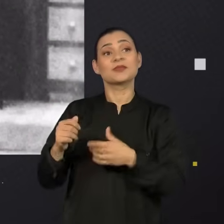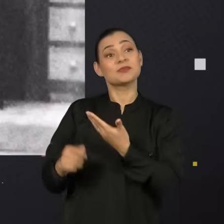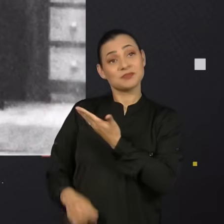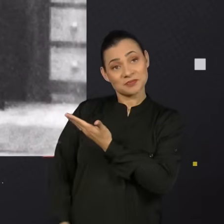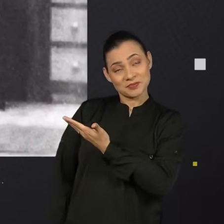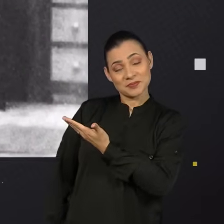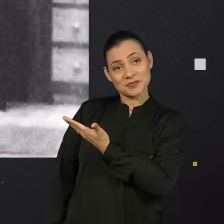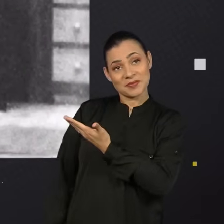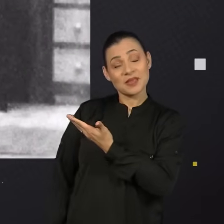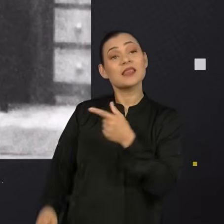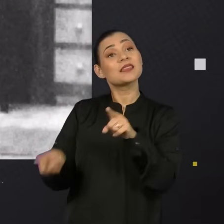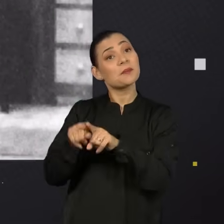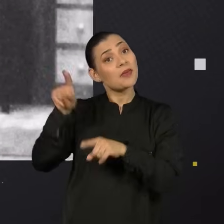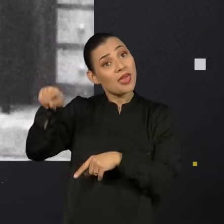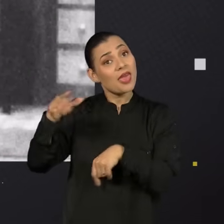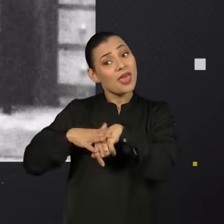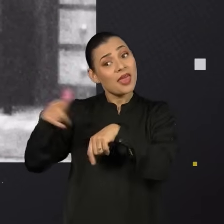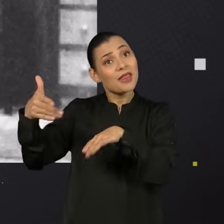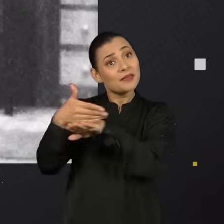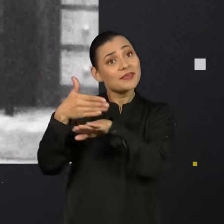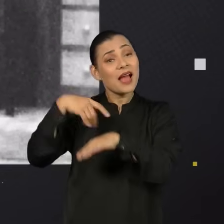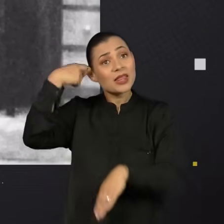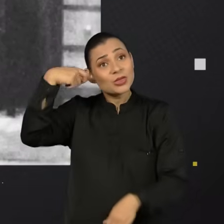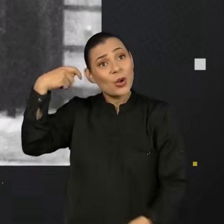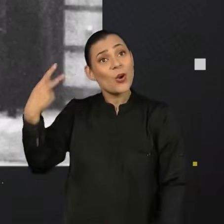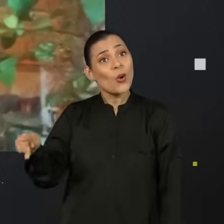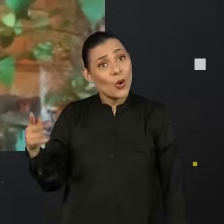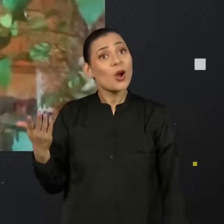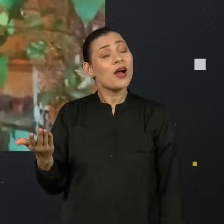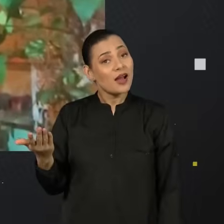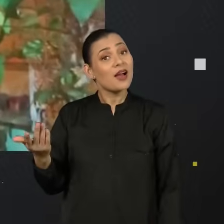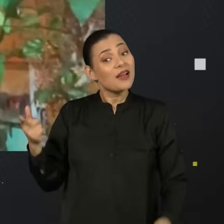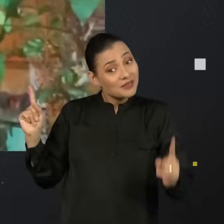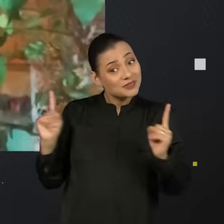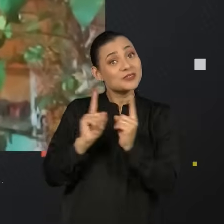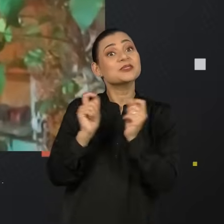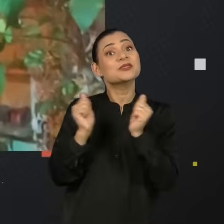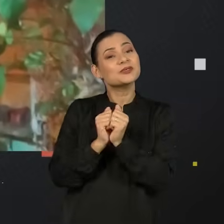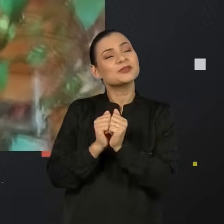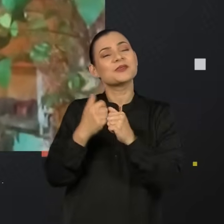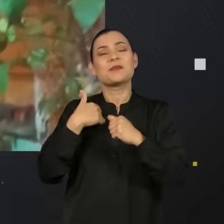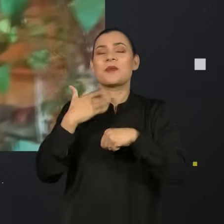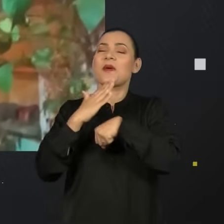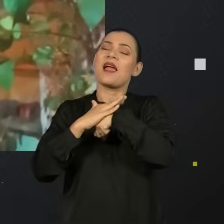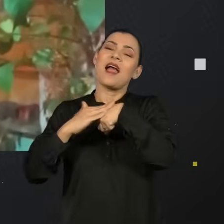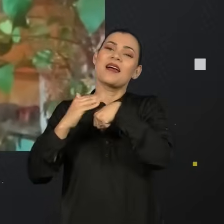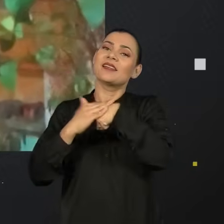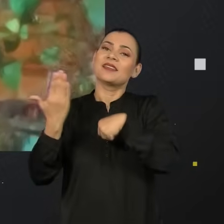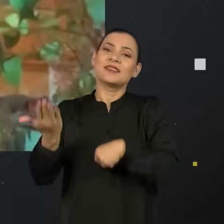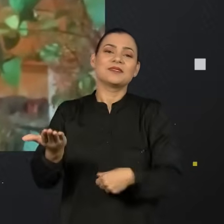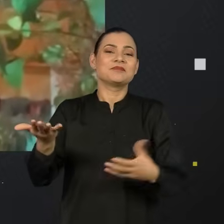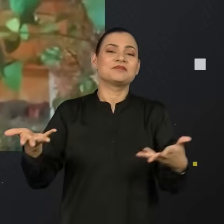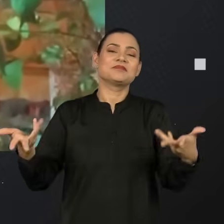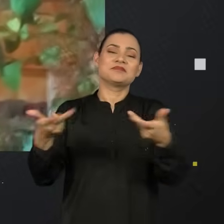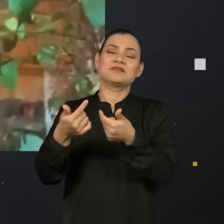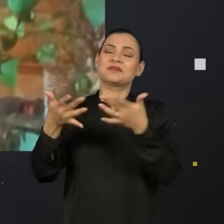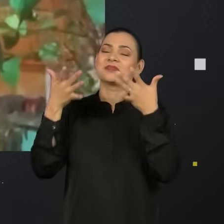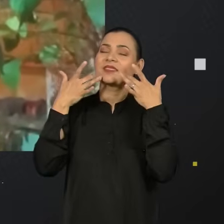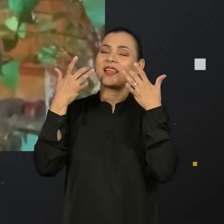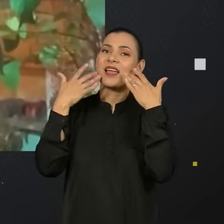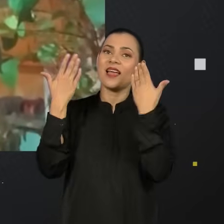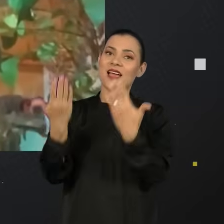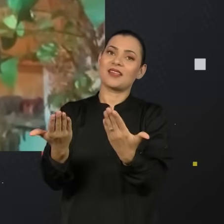Senhor Diretor, que o Flávio estava de ator. Então, o meu carinho a esse grande artista de teatro, da